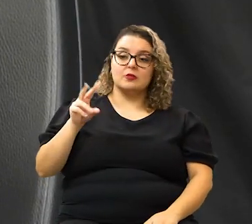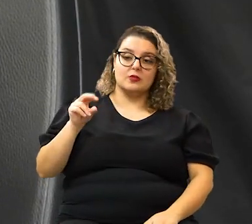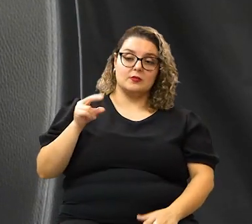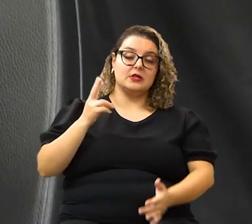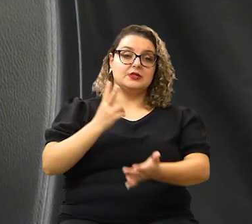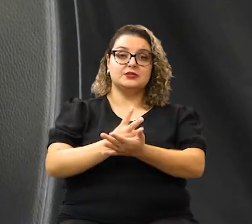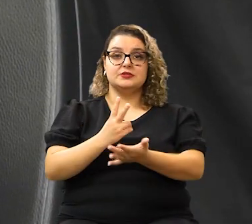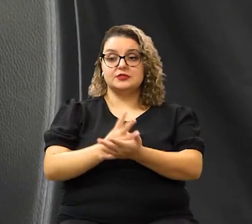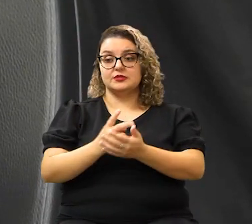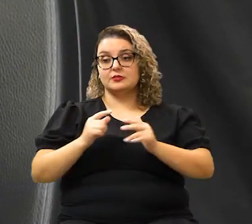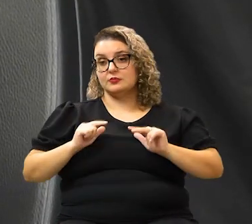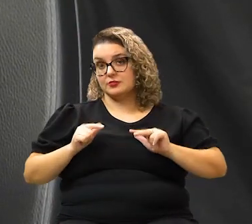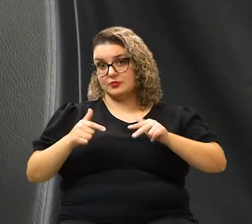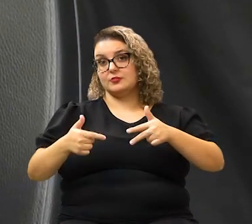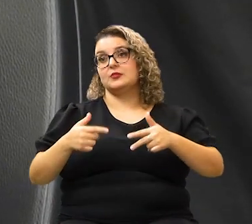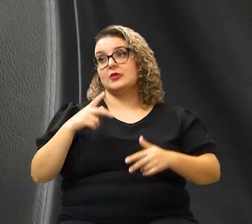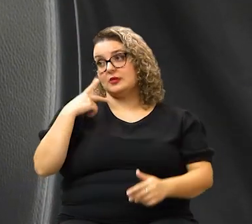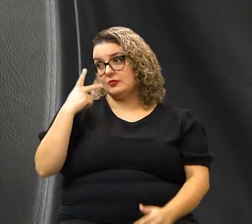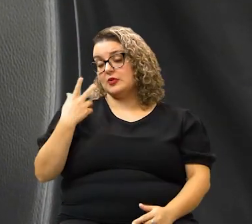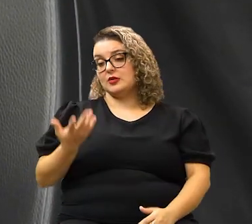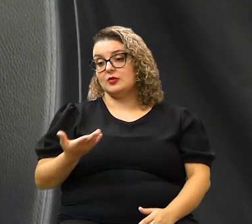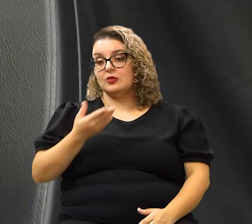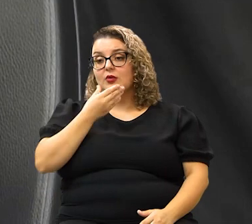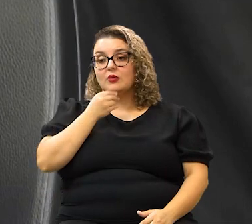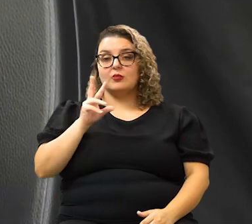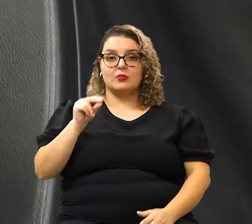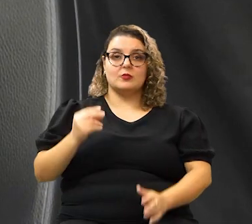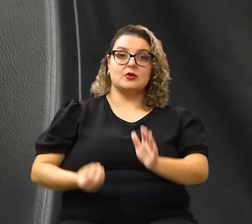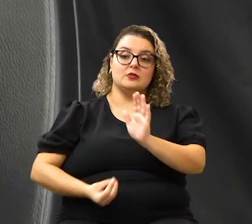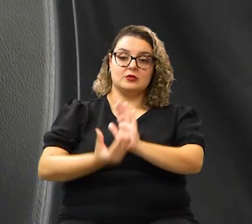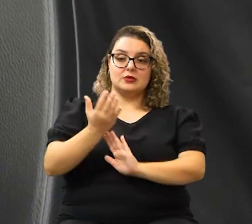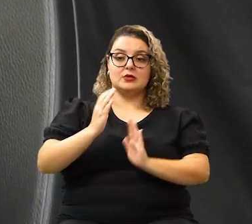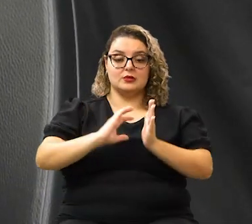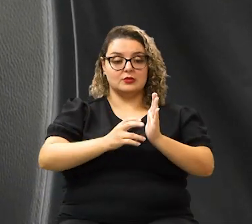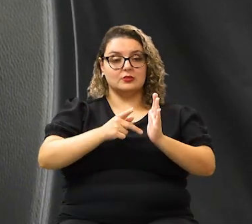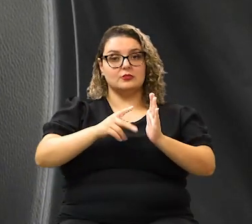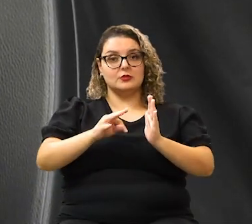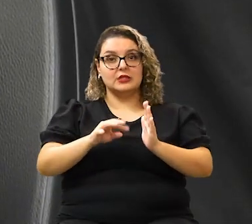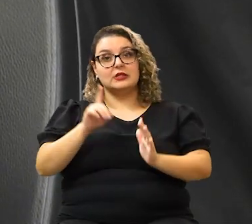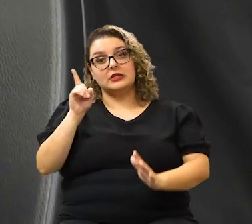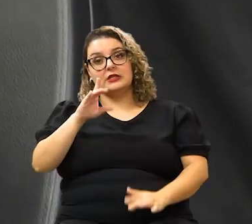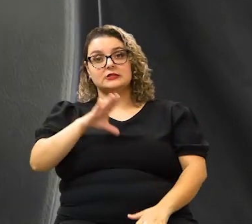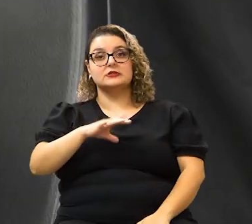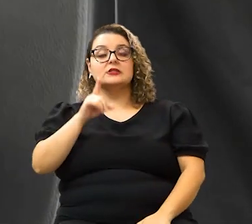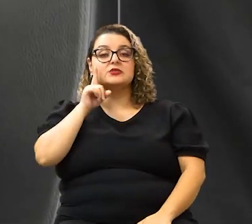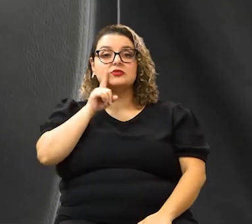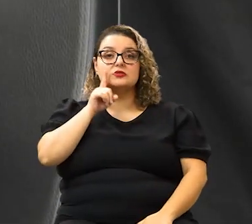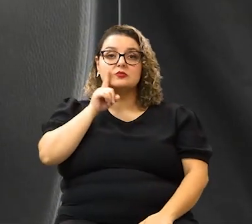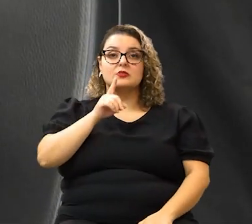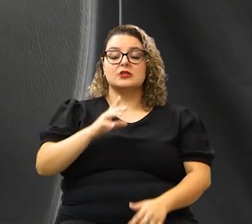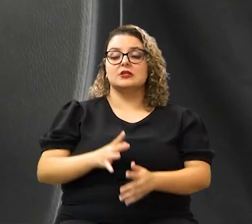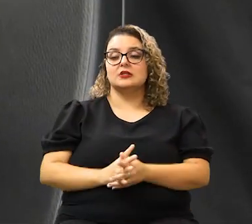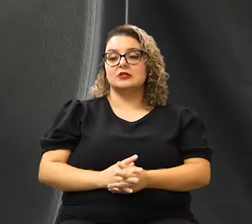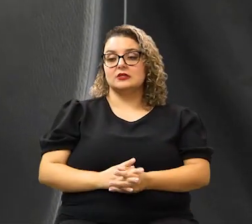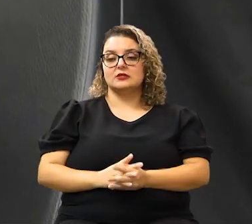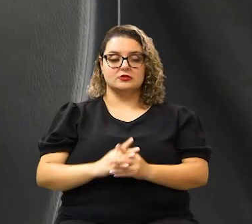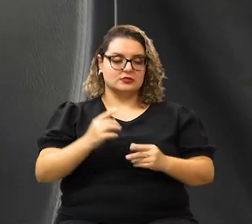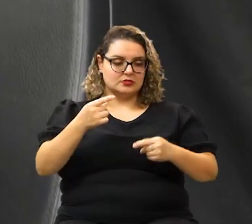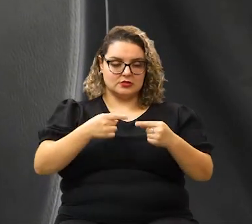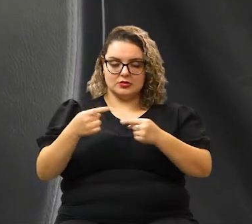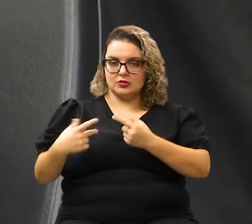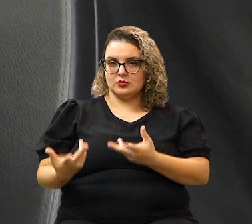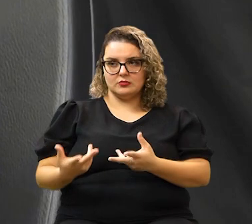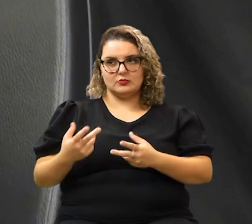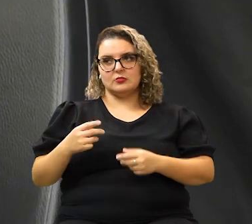sempre foram militantes políticos, né? Meu avô foi fundador do PT de Americana, né? Então, a gente debatia